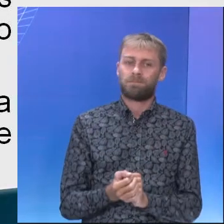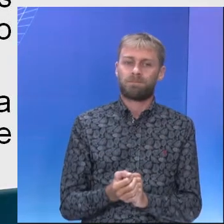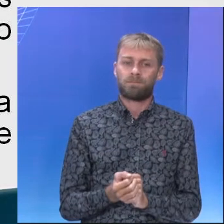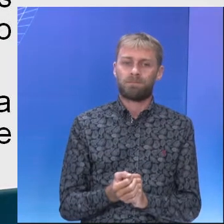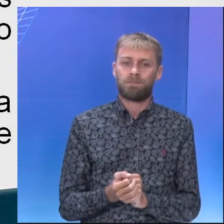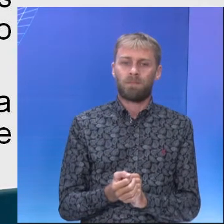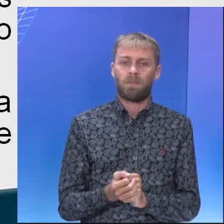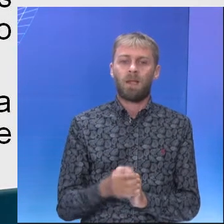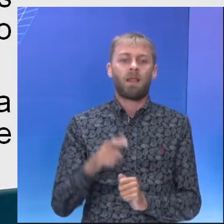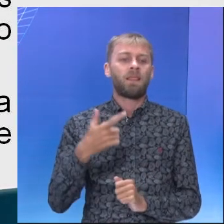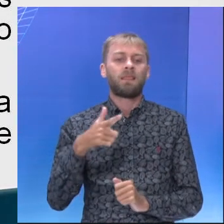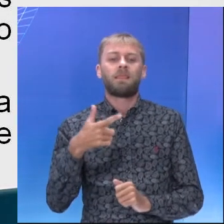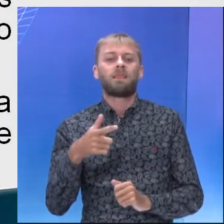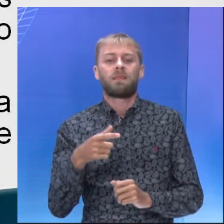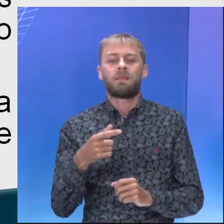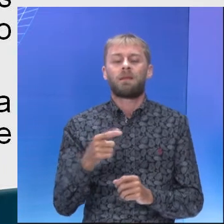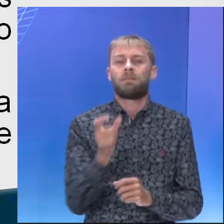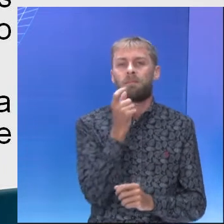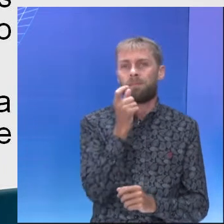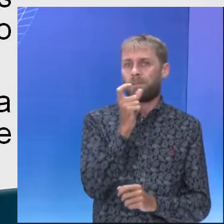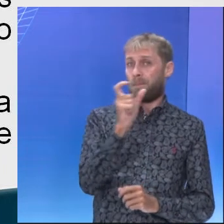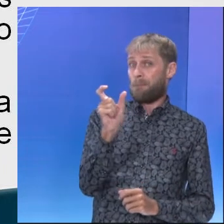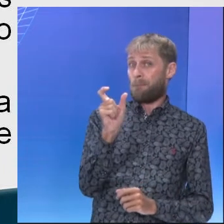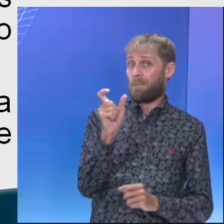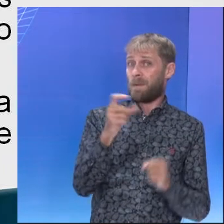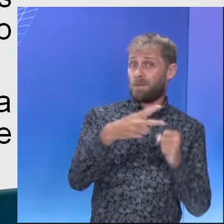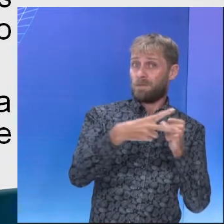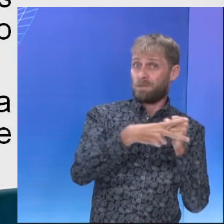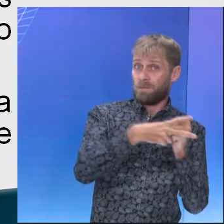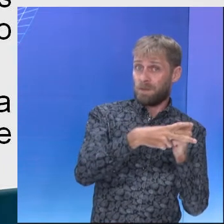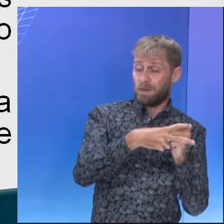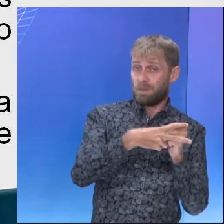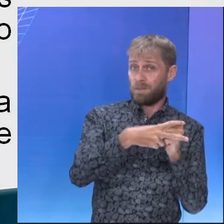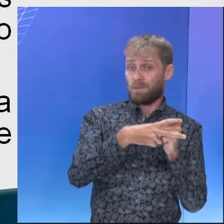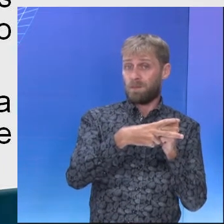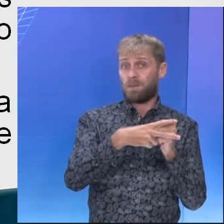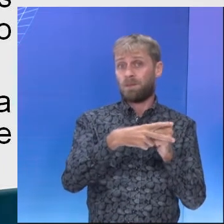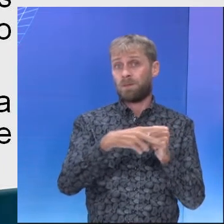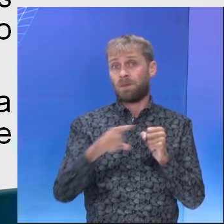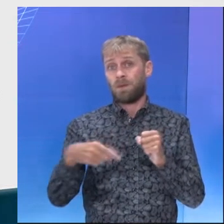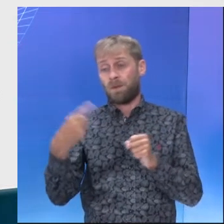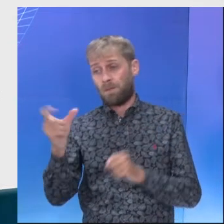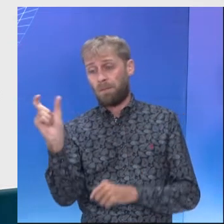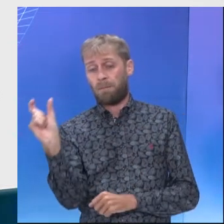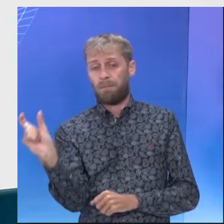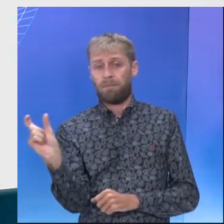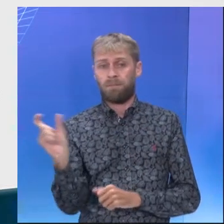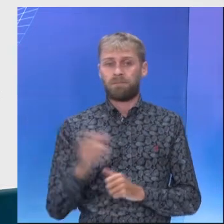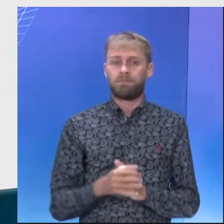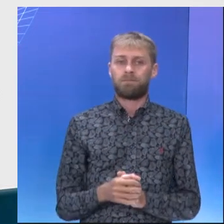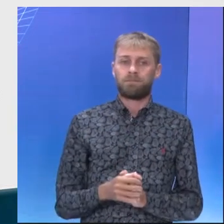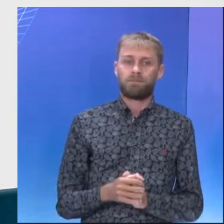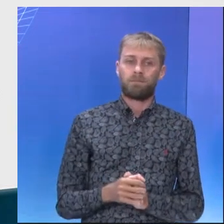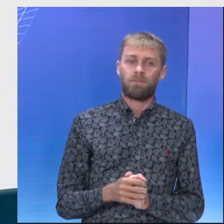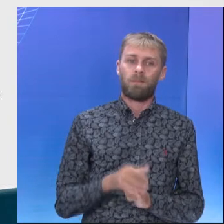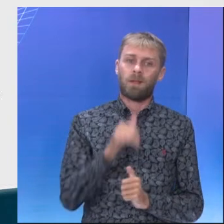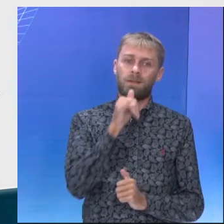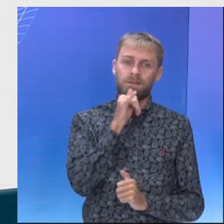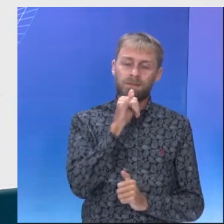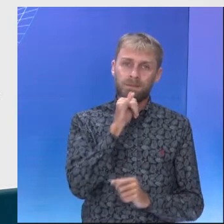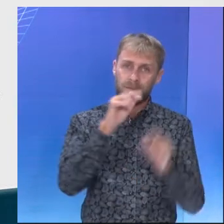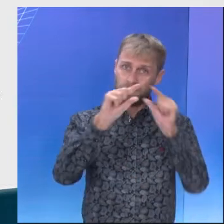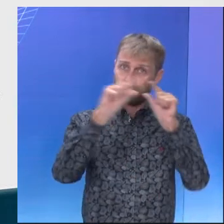Assim sendo, eles não permitem a colocação de um objeto entre o verbo e a partícula. Olha, nós temos